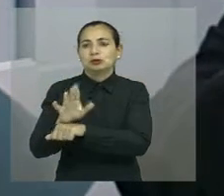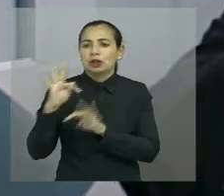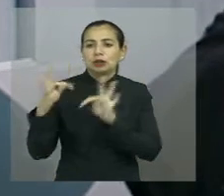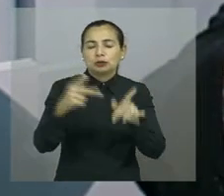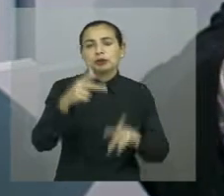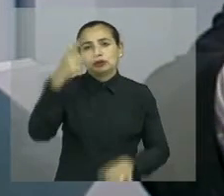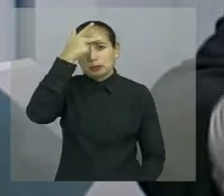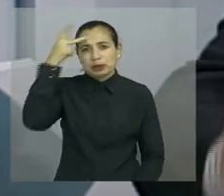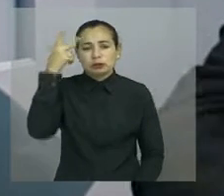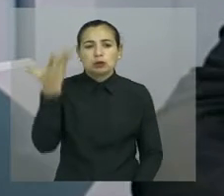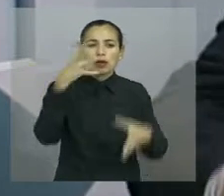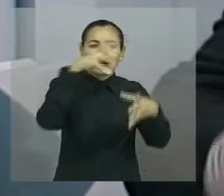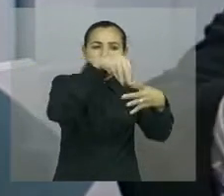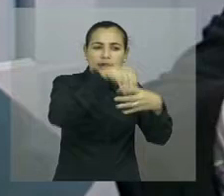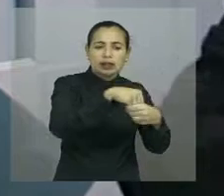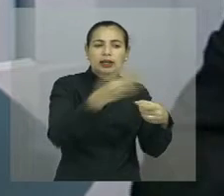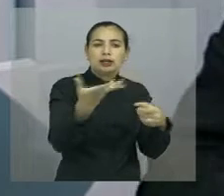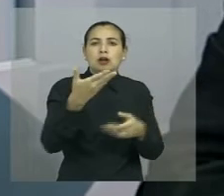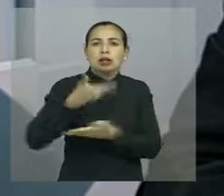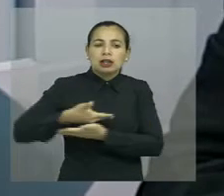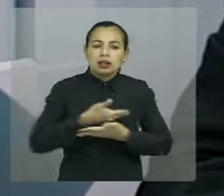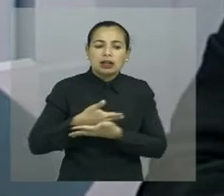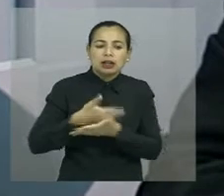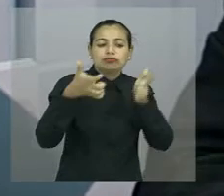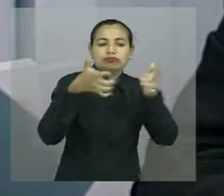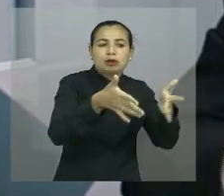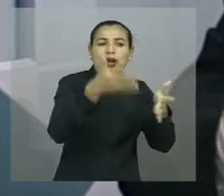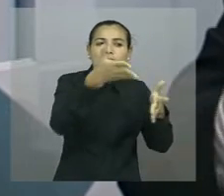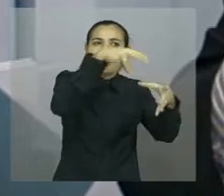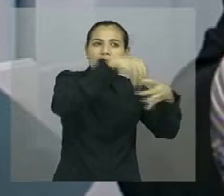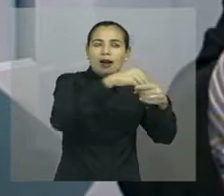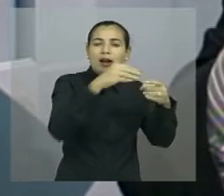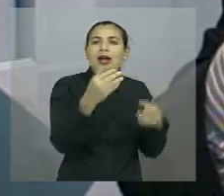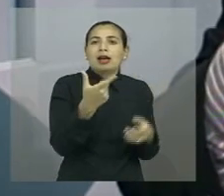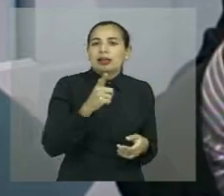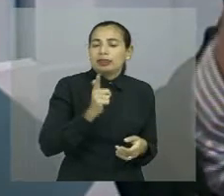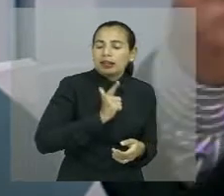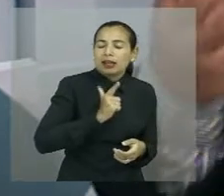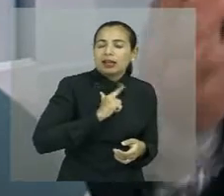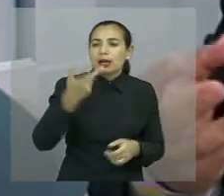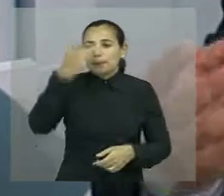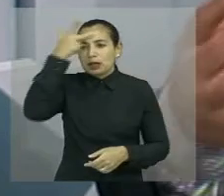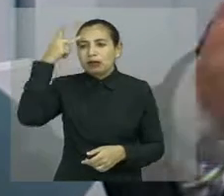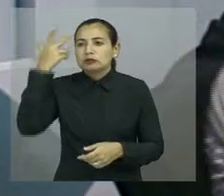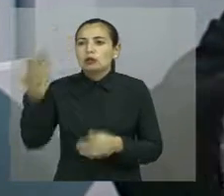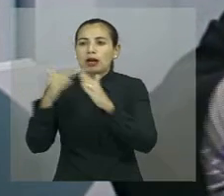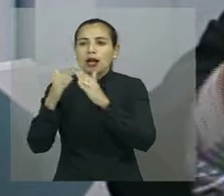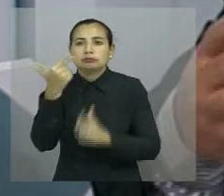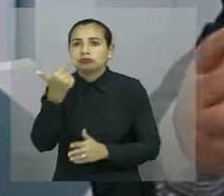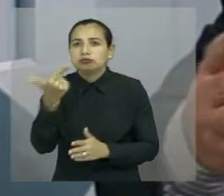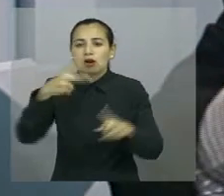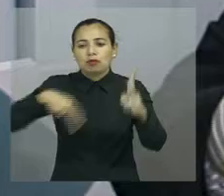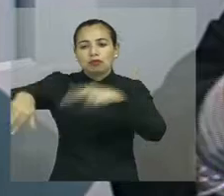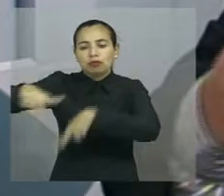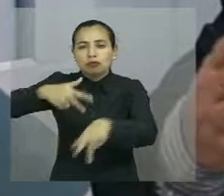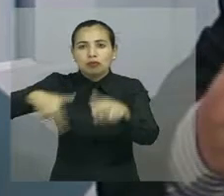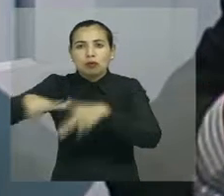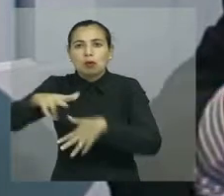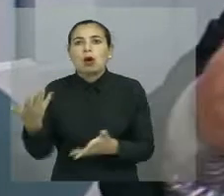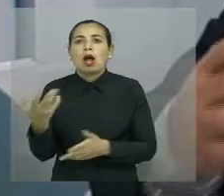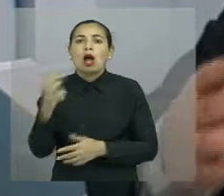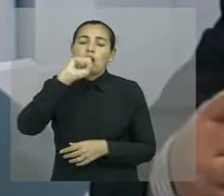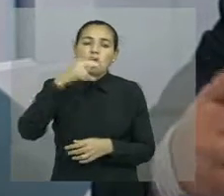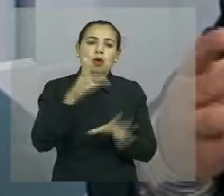em orfanatos, com pessoas em situação de rua, com gestantes que estão